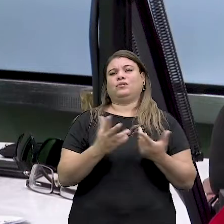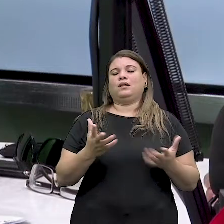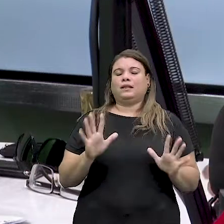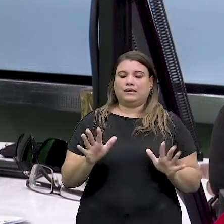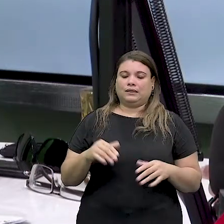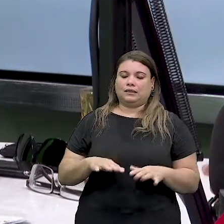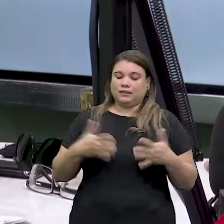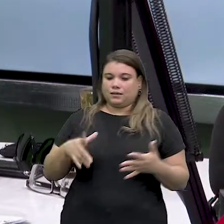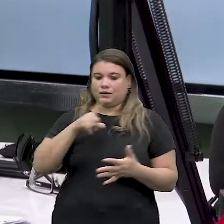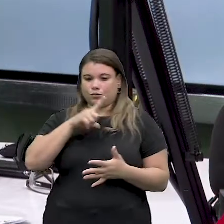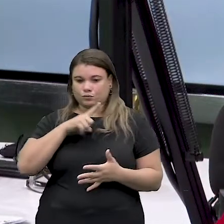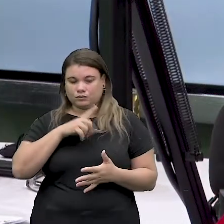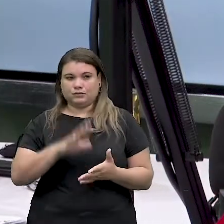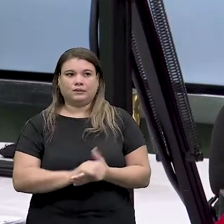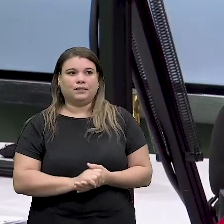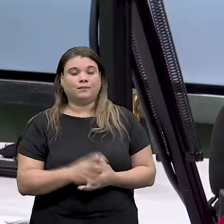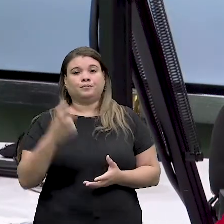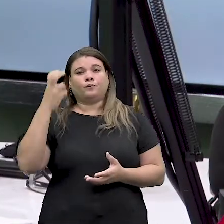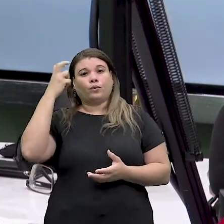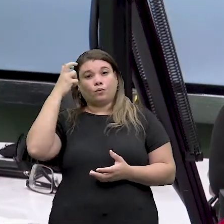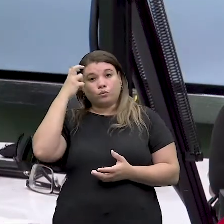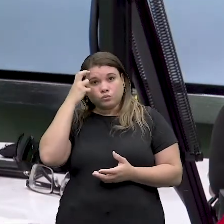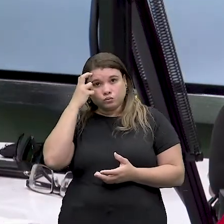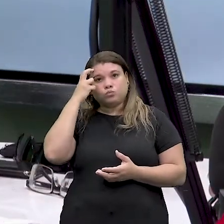De culturas. Esse processo